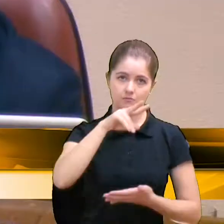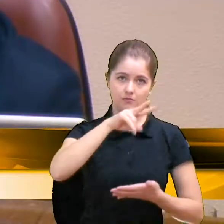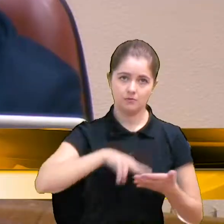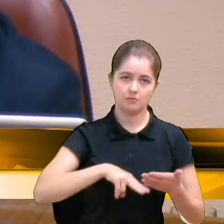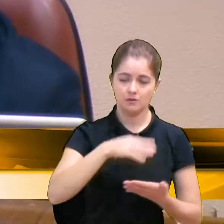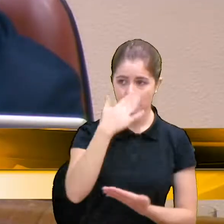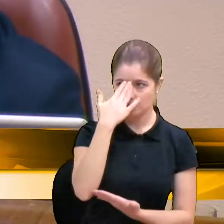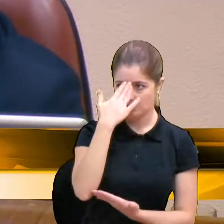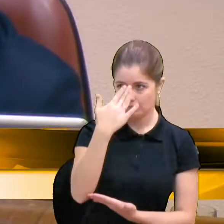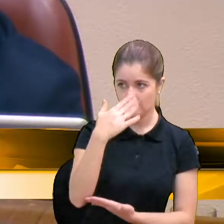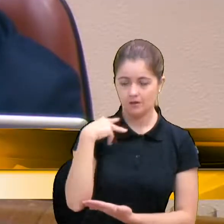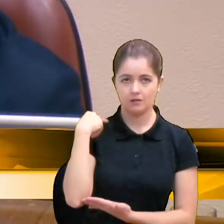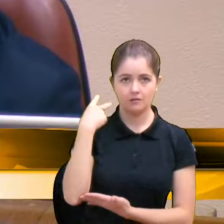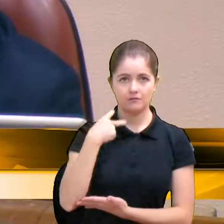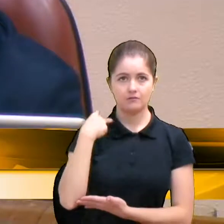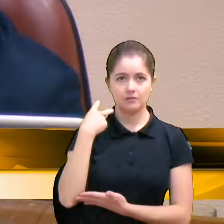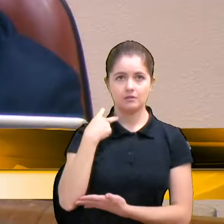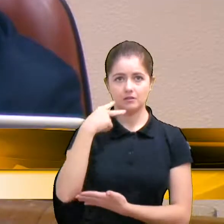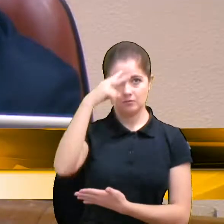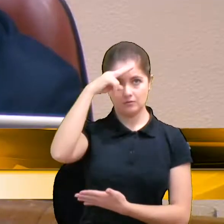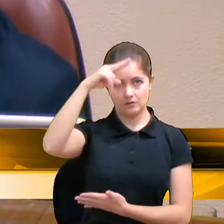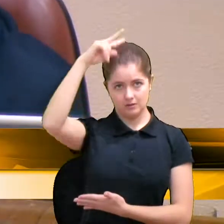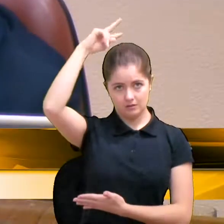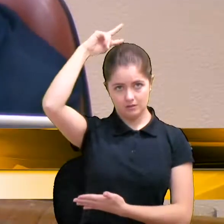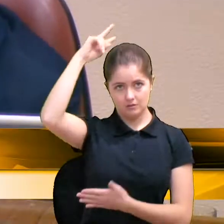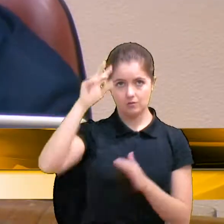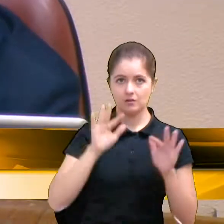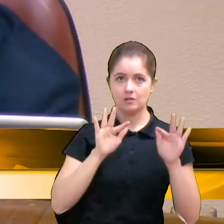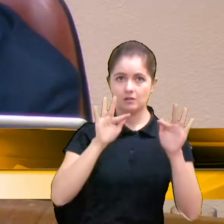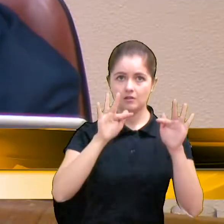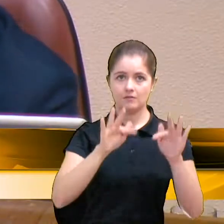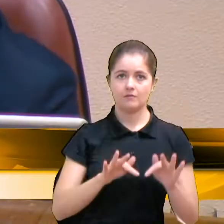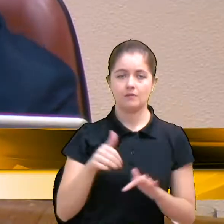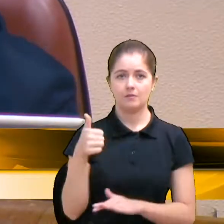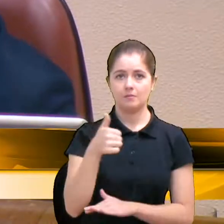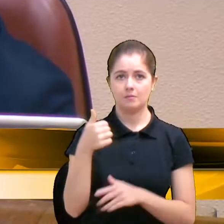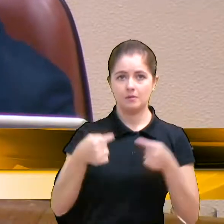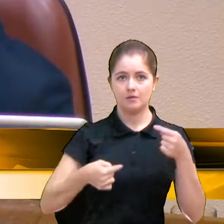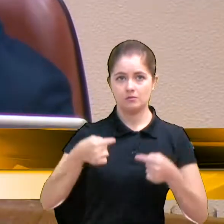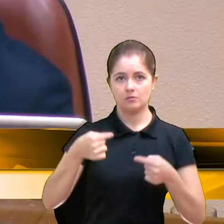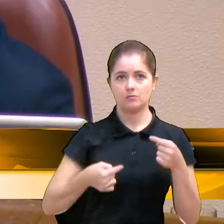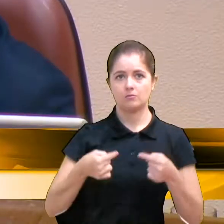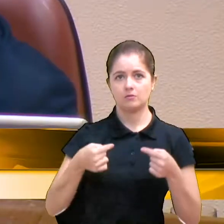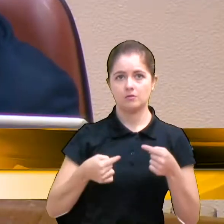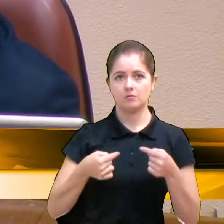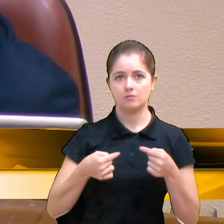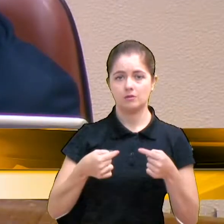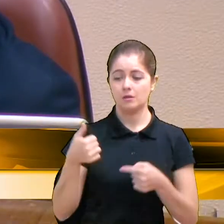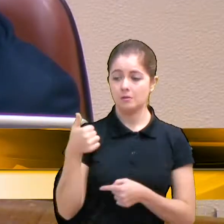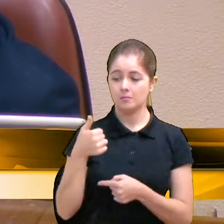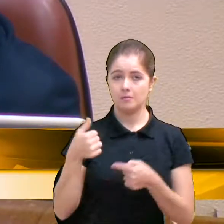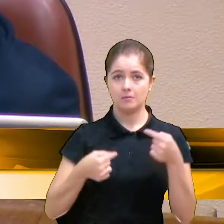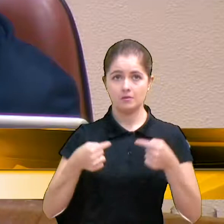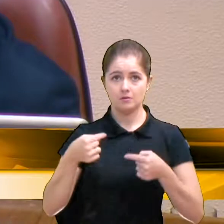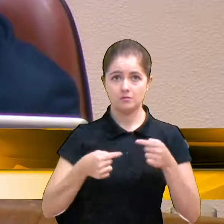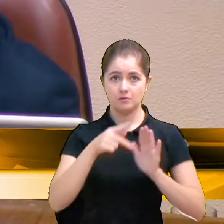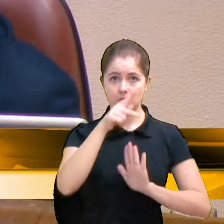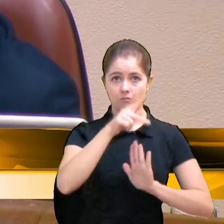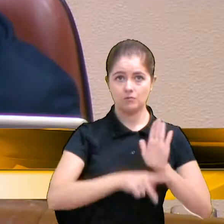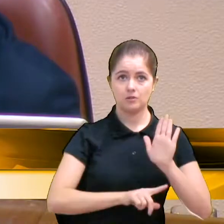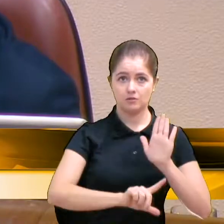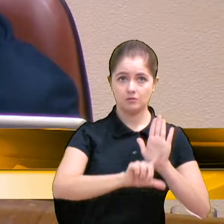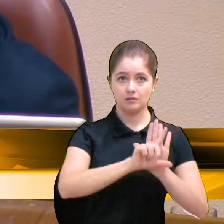vereador Edson. Está em primeira discussão. É encerrada a primeira discussão. Em primeira discussão, o projeto de lei complementar